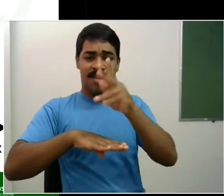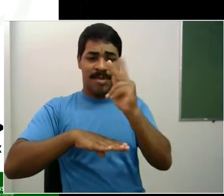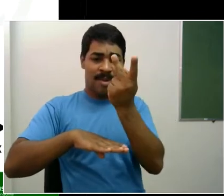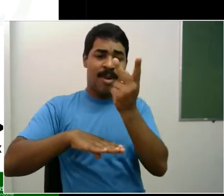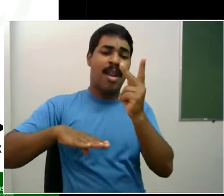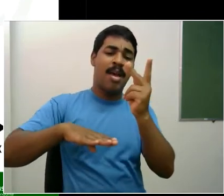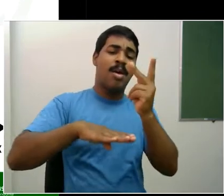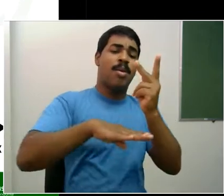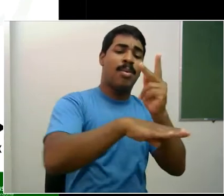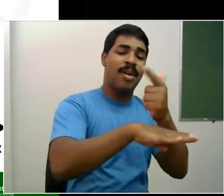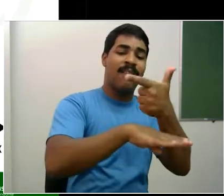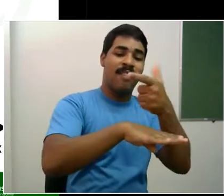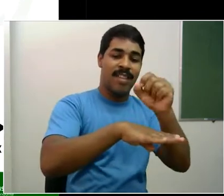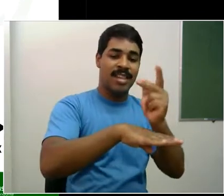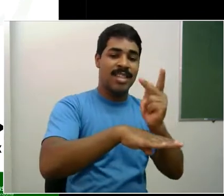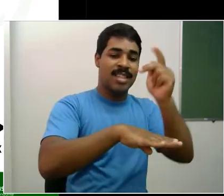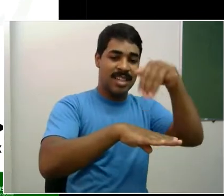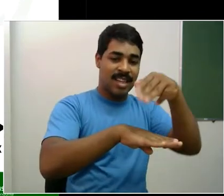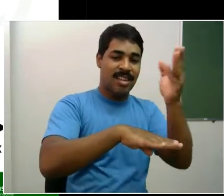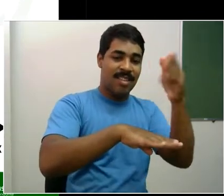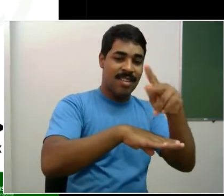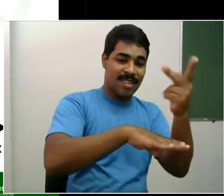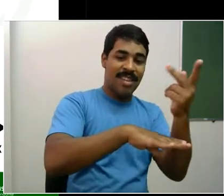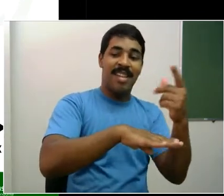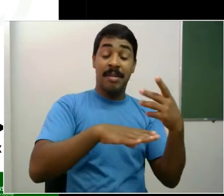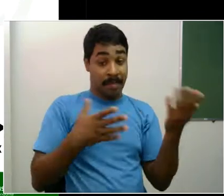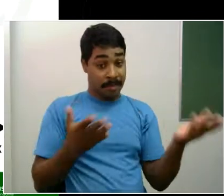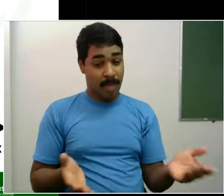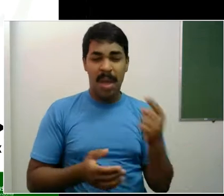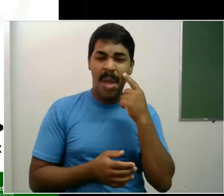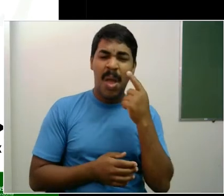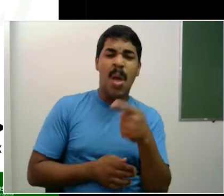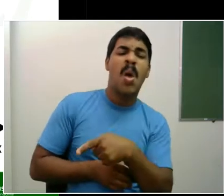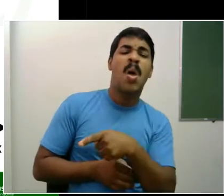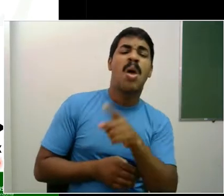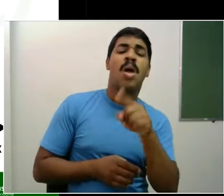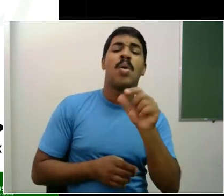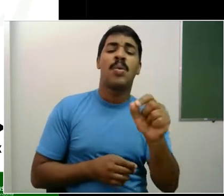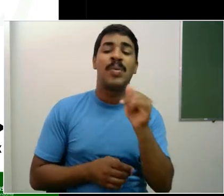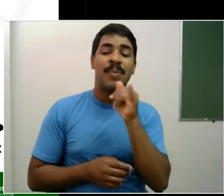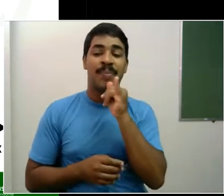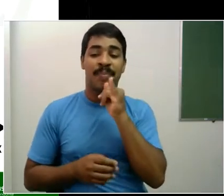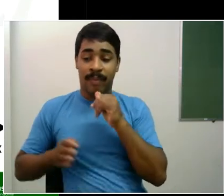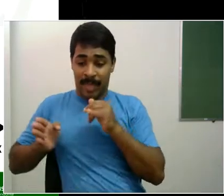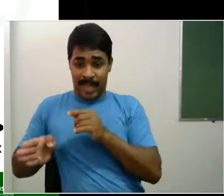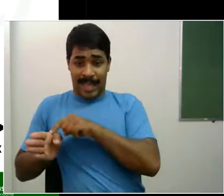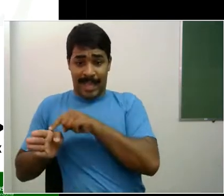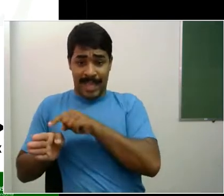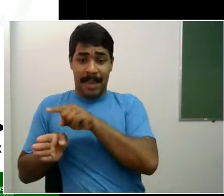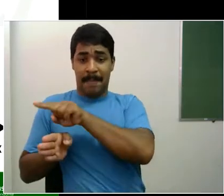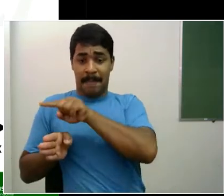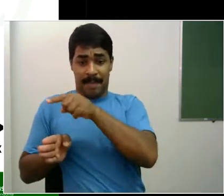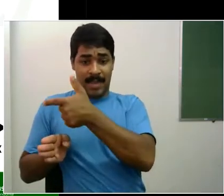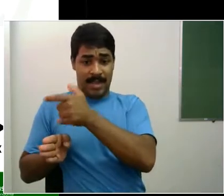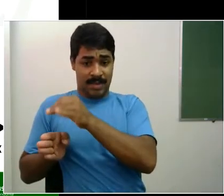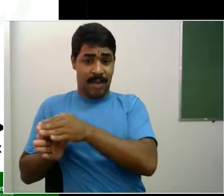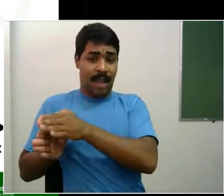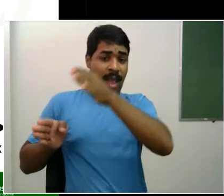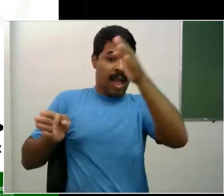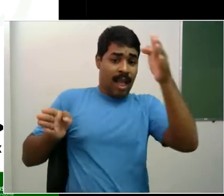seguinte, que ele percorreu o trecho de -20 a 20 quilômetros com a velocidade